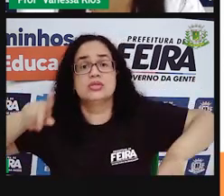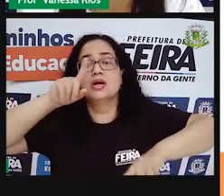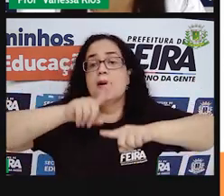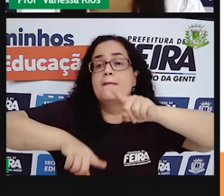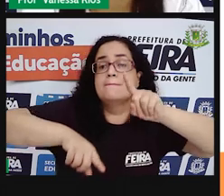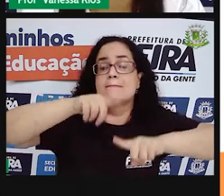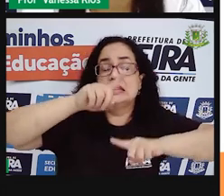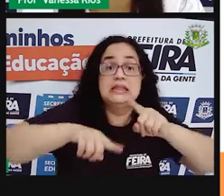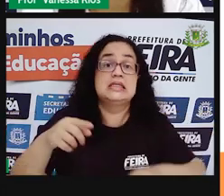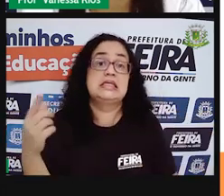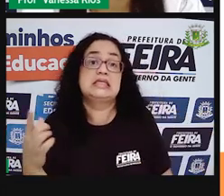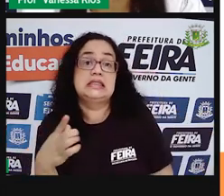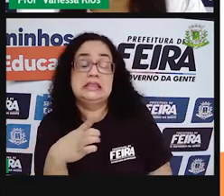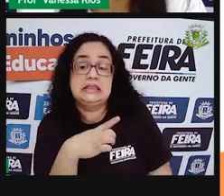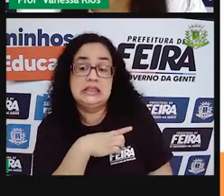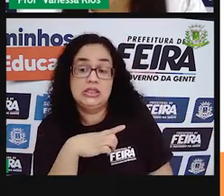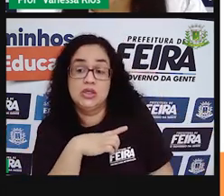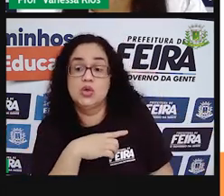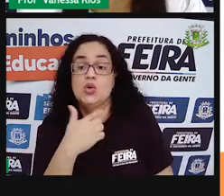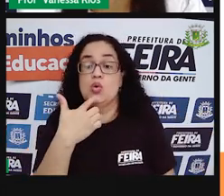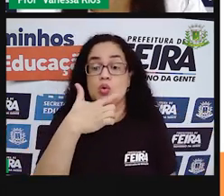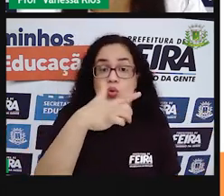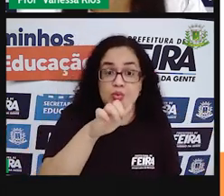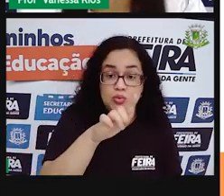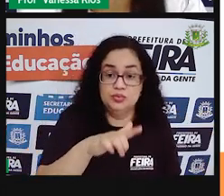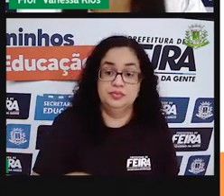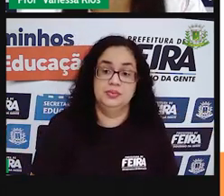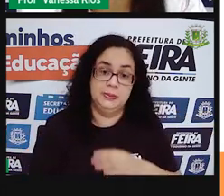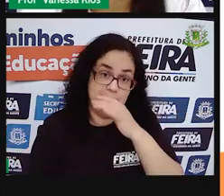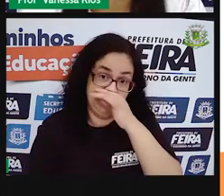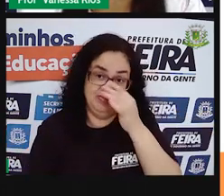natureza oferece que o homem também produz.